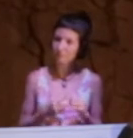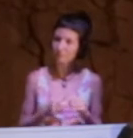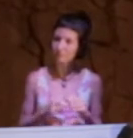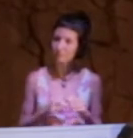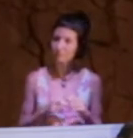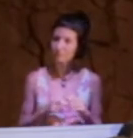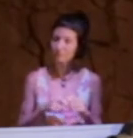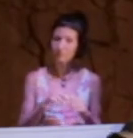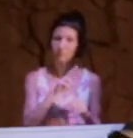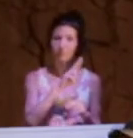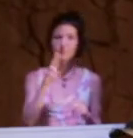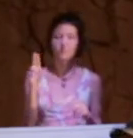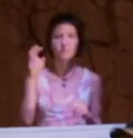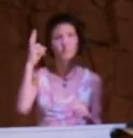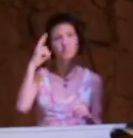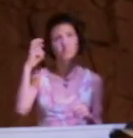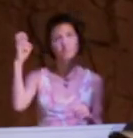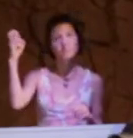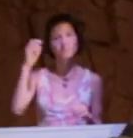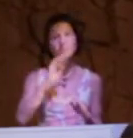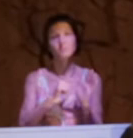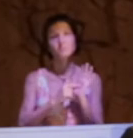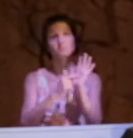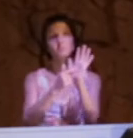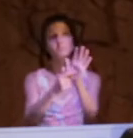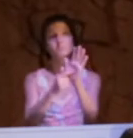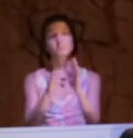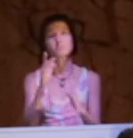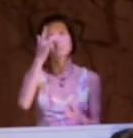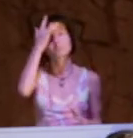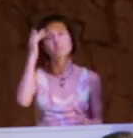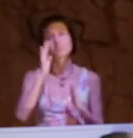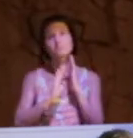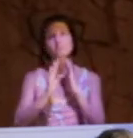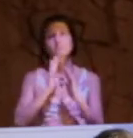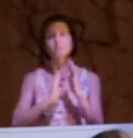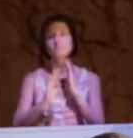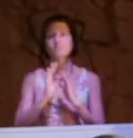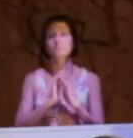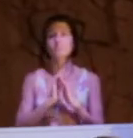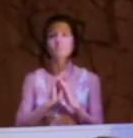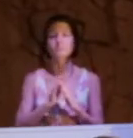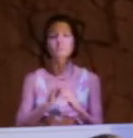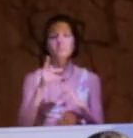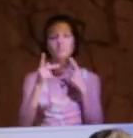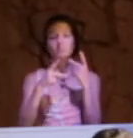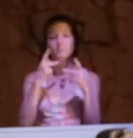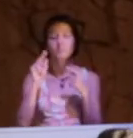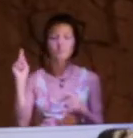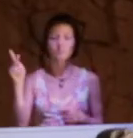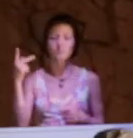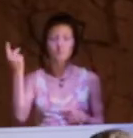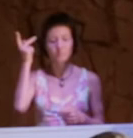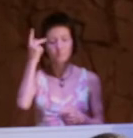conhecido aí, é o que foi escrito o texto da Kilsan de Oliveira, de São Paulo, Omobá, História de Princesas. Né? Ela